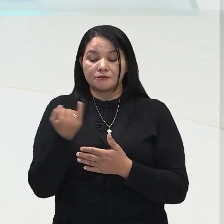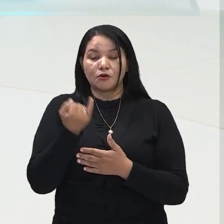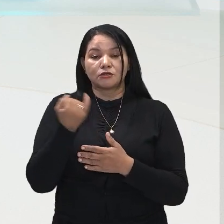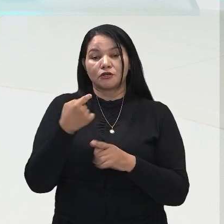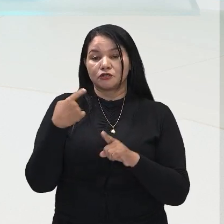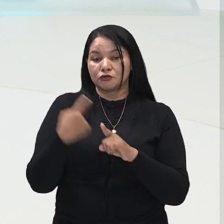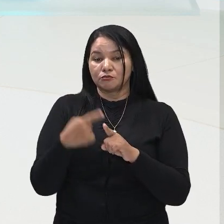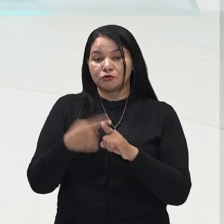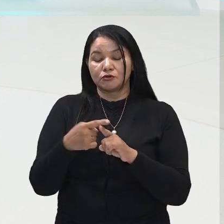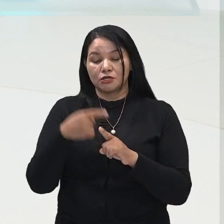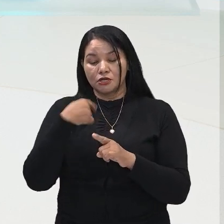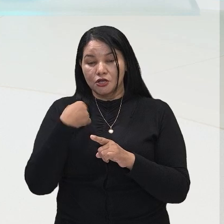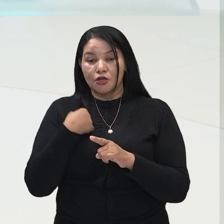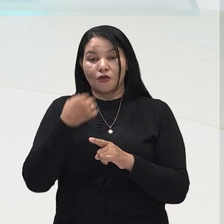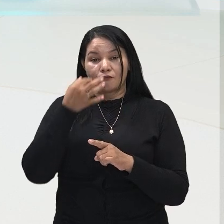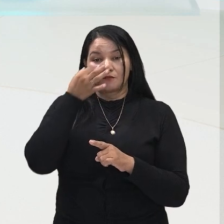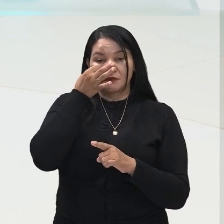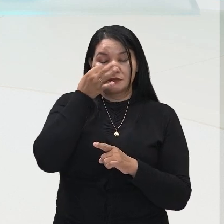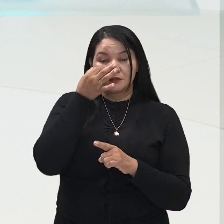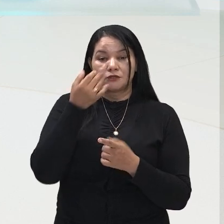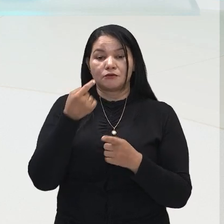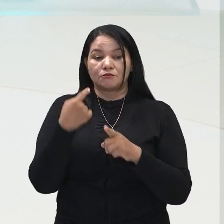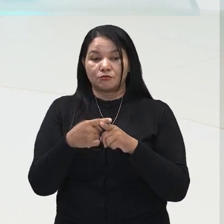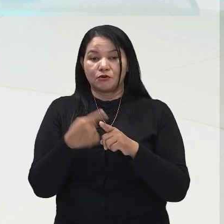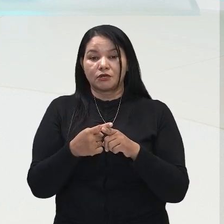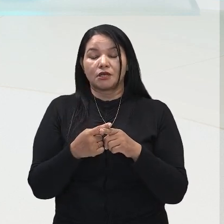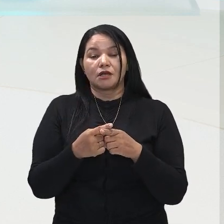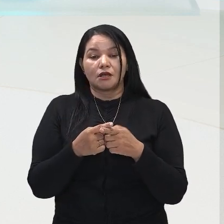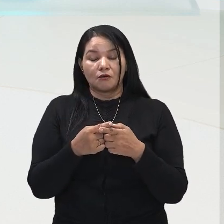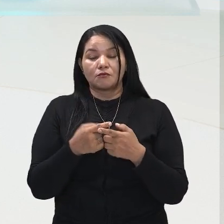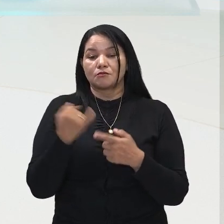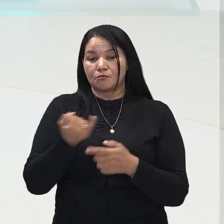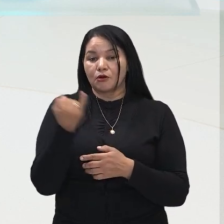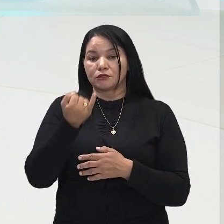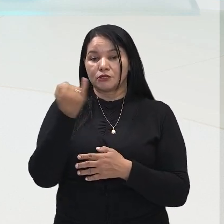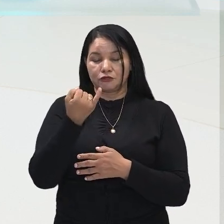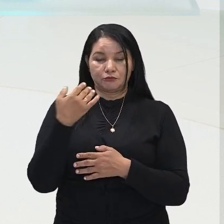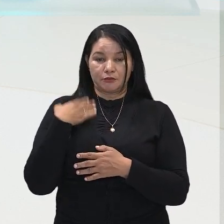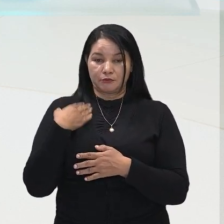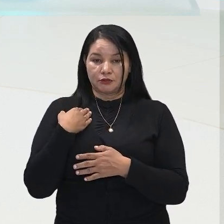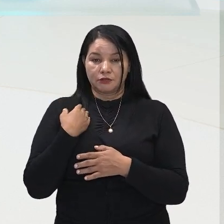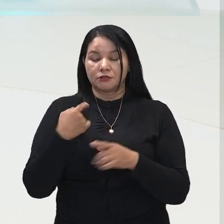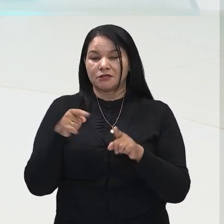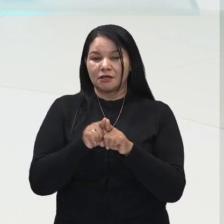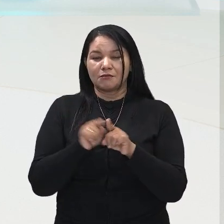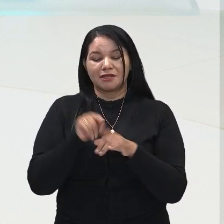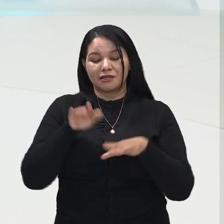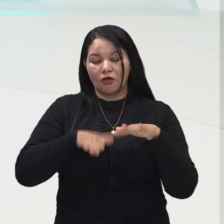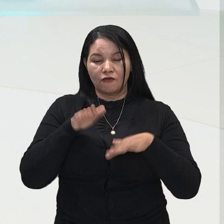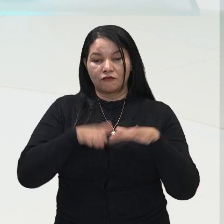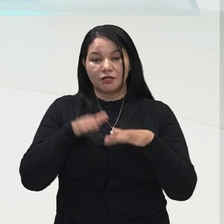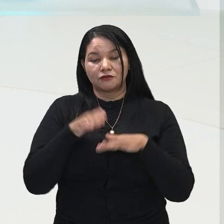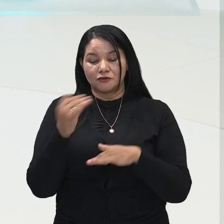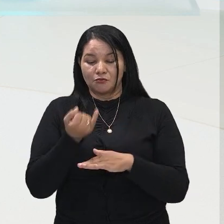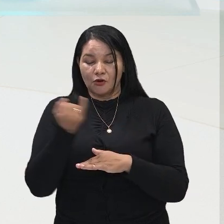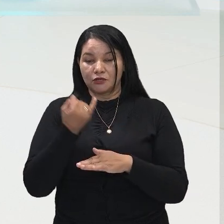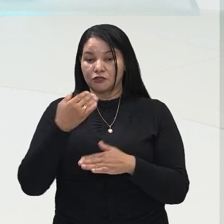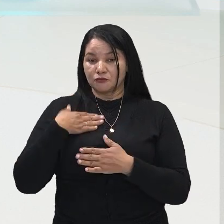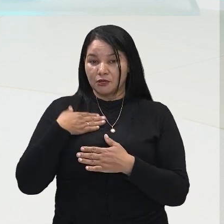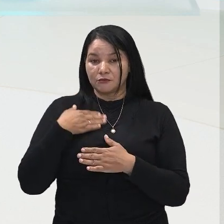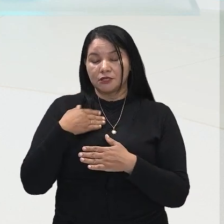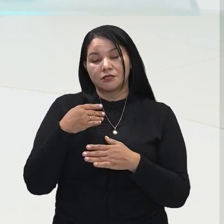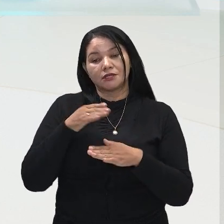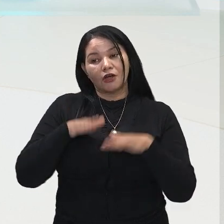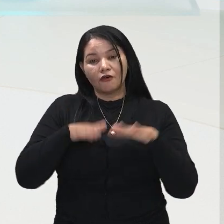que coloquei isso como algo relevante. Talvez aquilo que seja importante para mim não seja